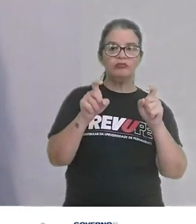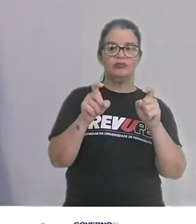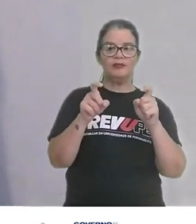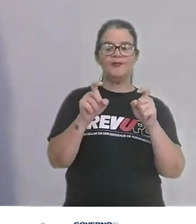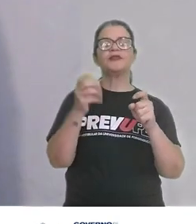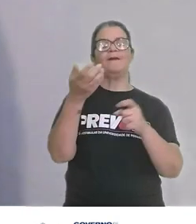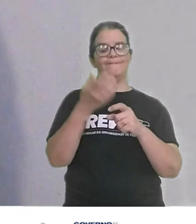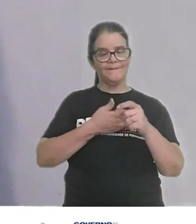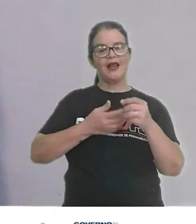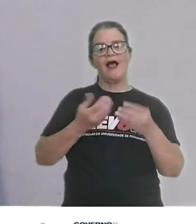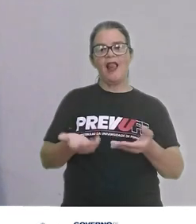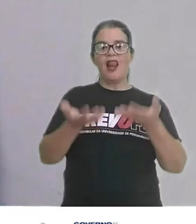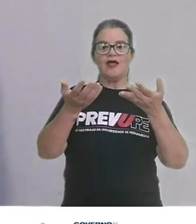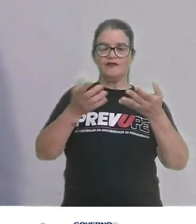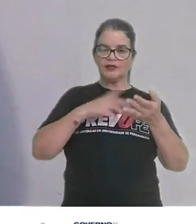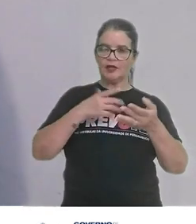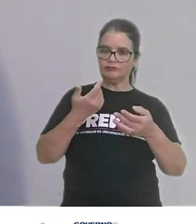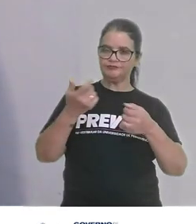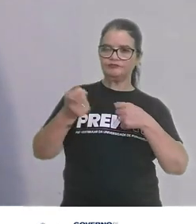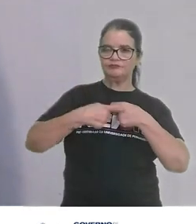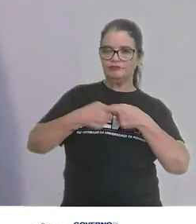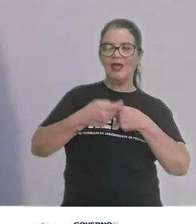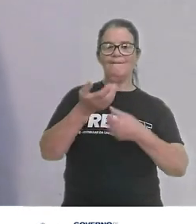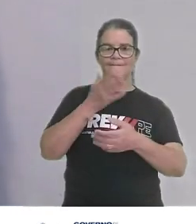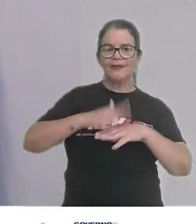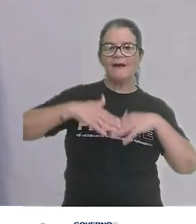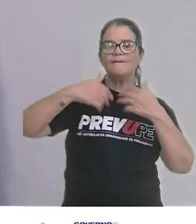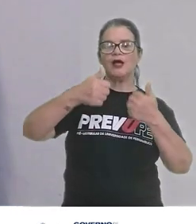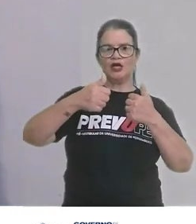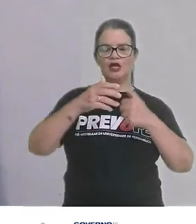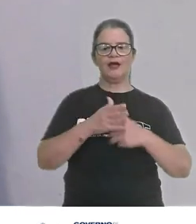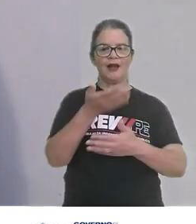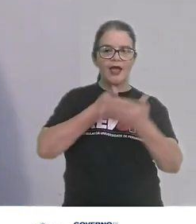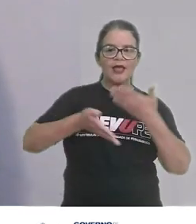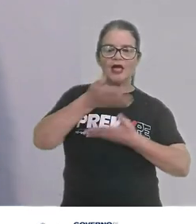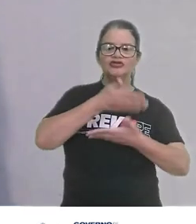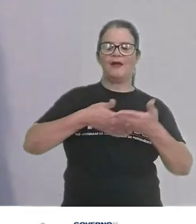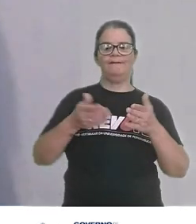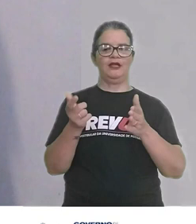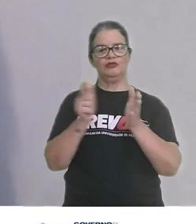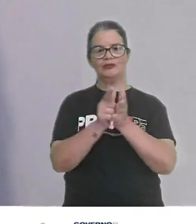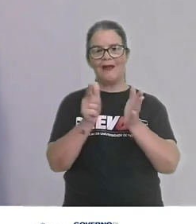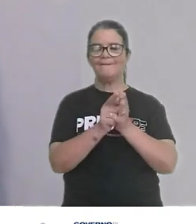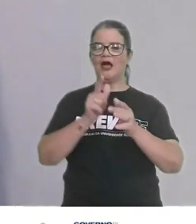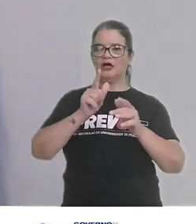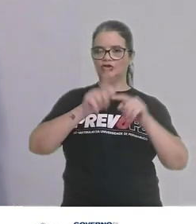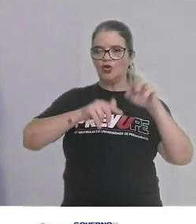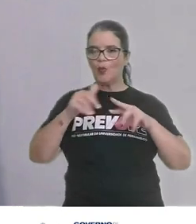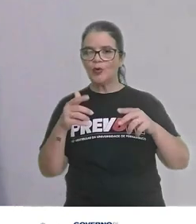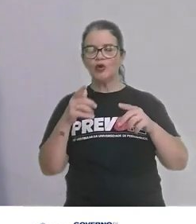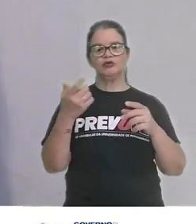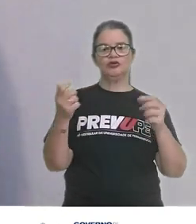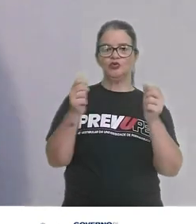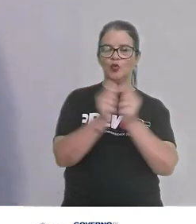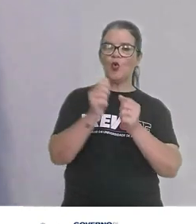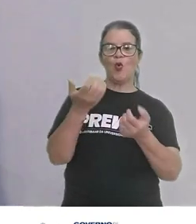levantar o engajamento, né, para melhorar o engajamento das páginas, do produto, com